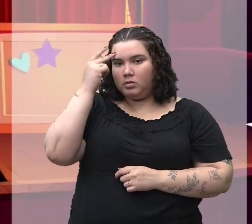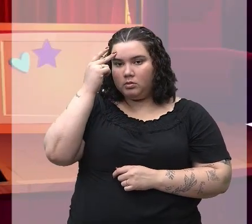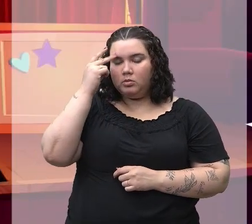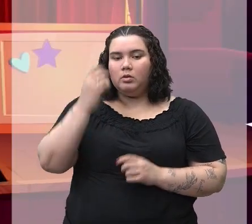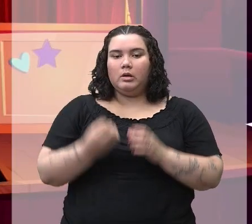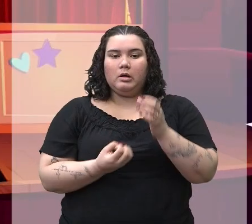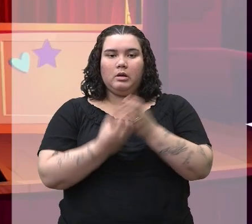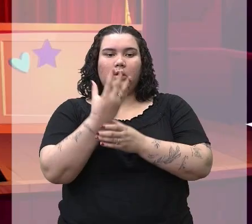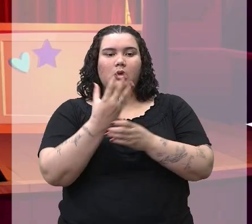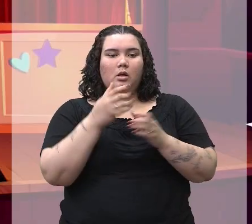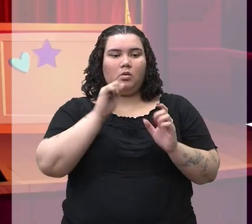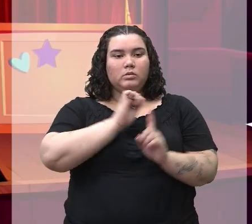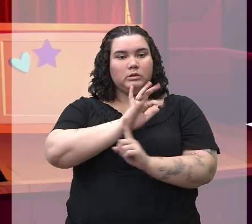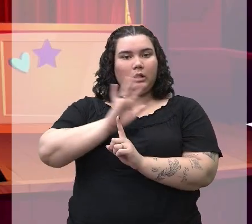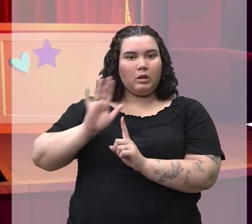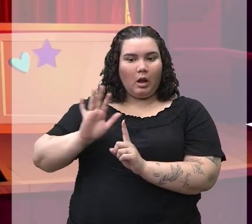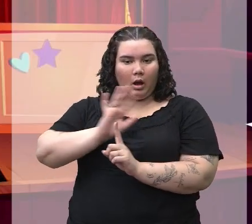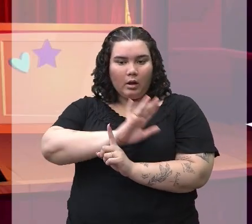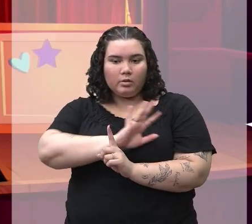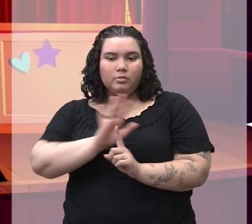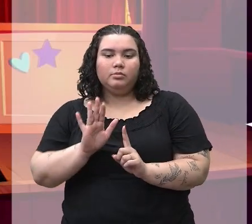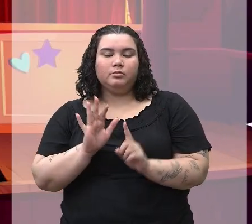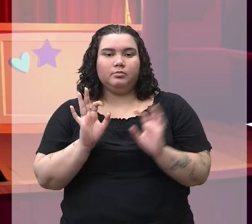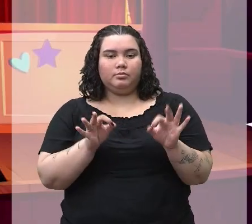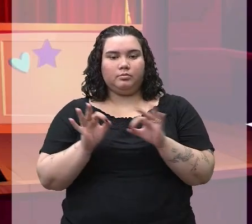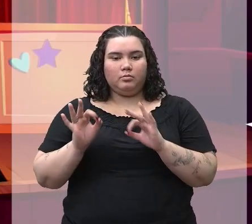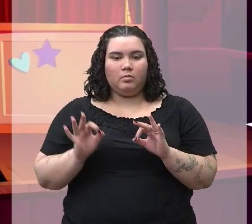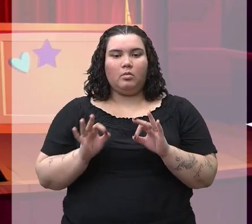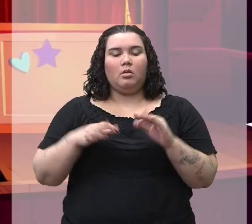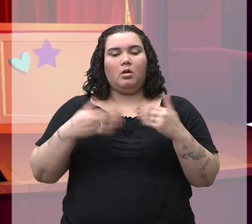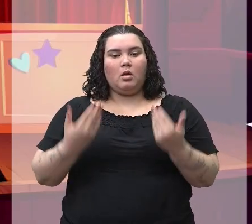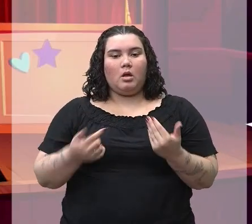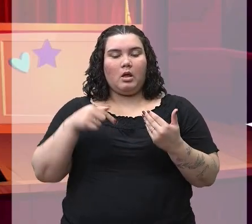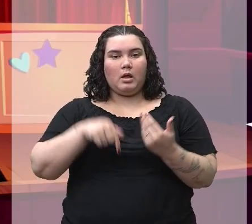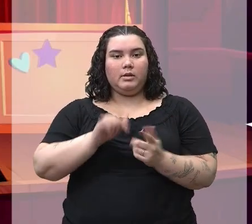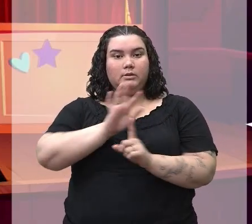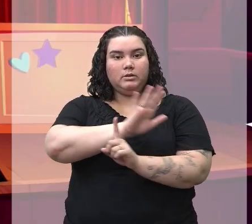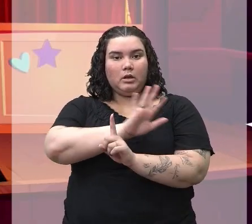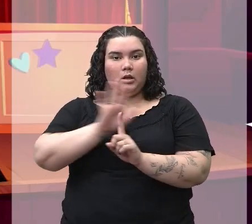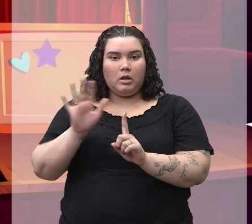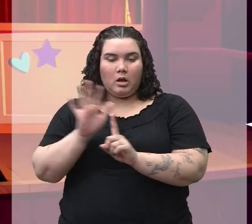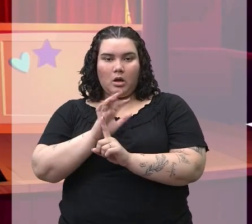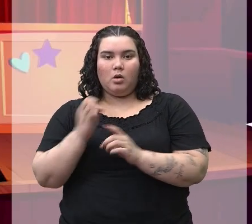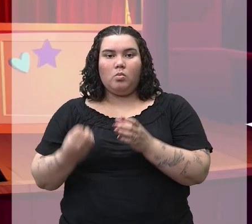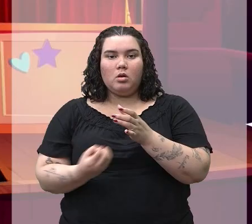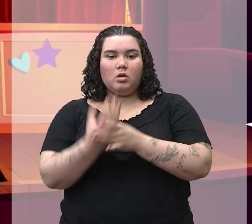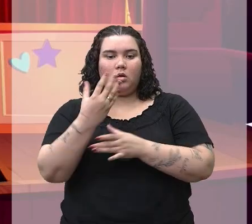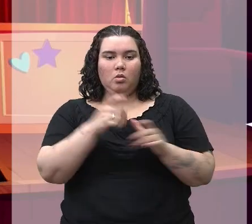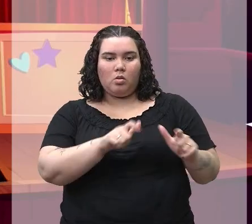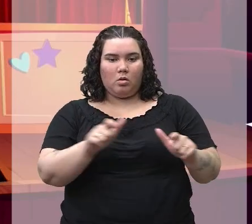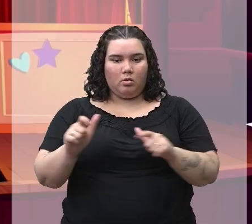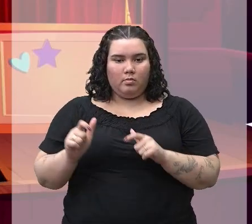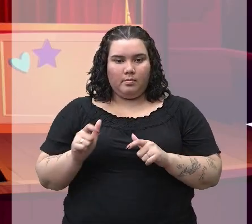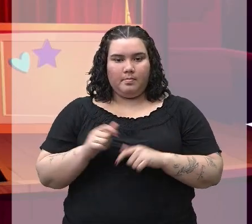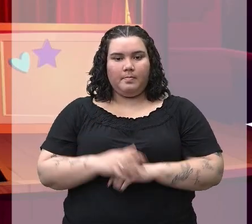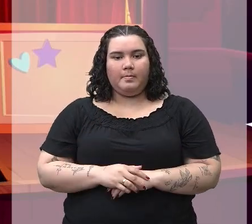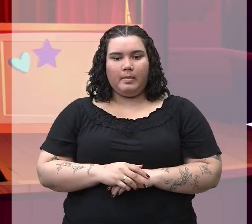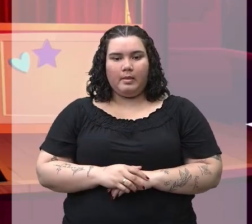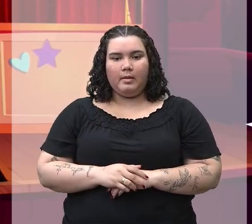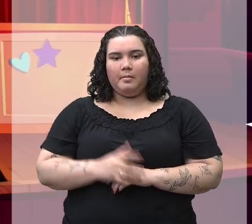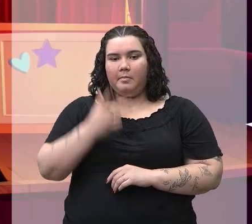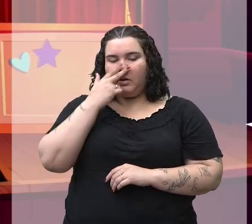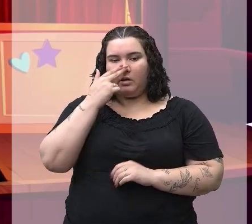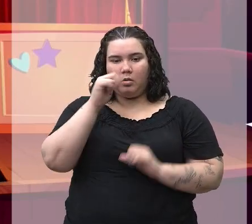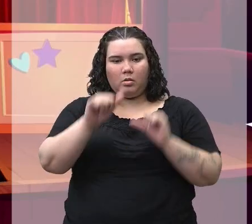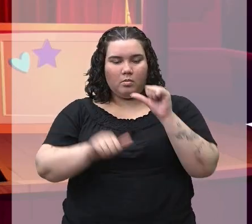o cenário. E o cenário ele vai criar essa ambientação. Por exemplo, eu acho que está na hora da gente mudar